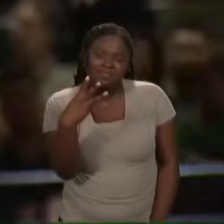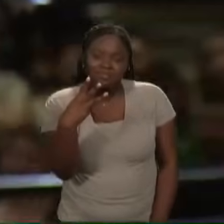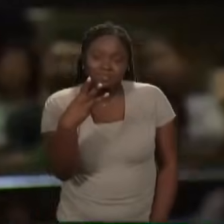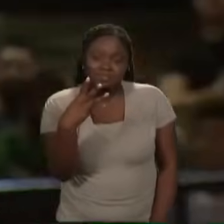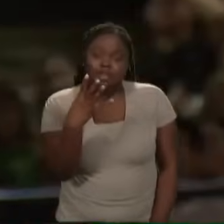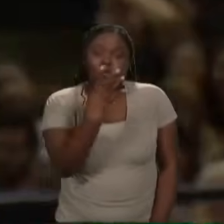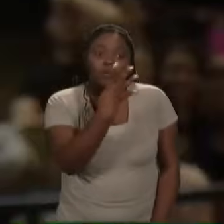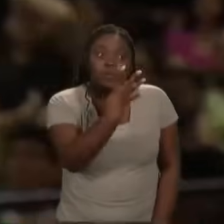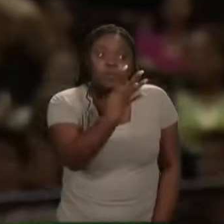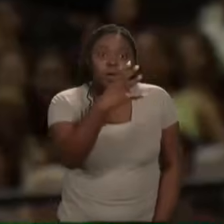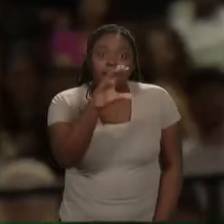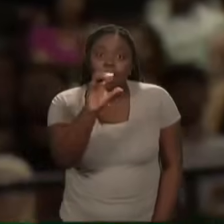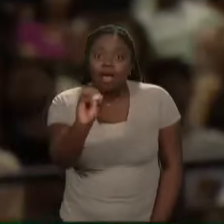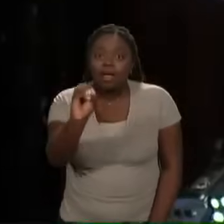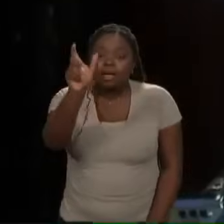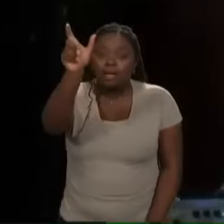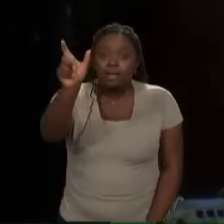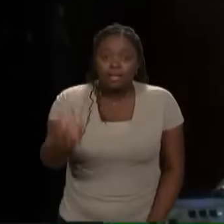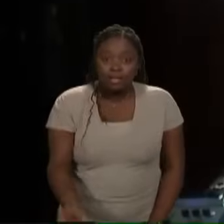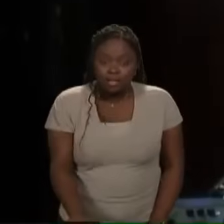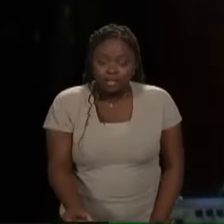Foi 40 pessoas, gente.